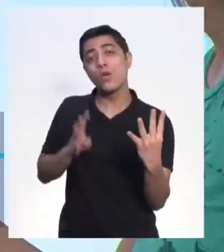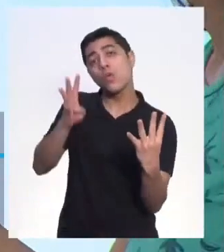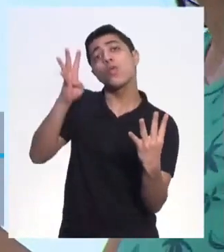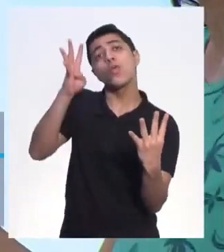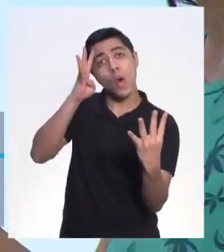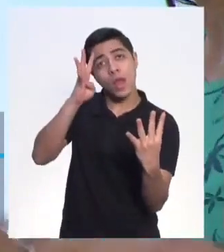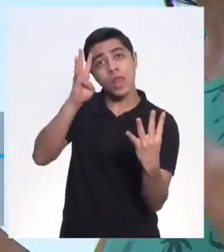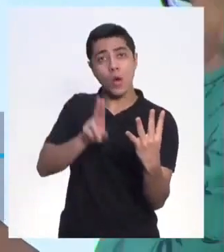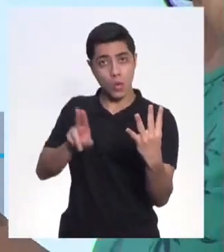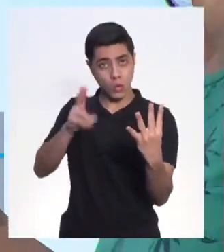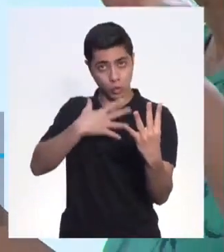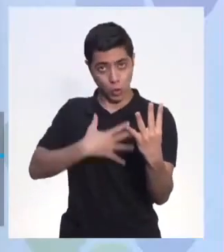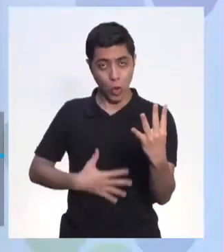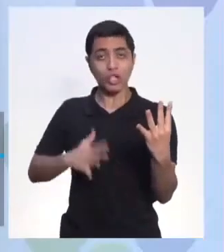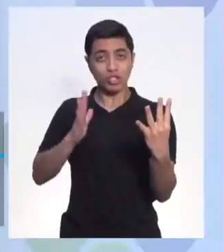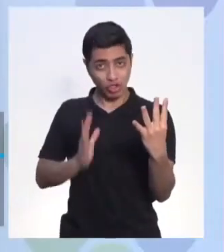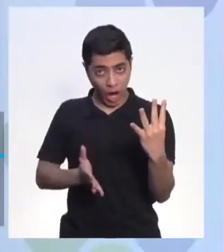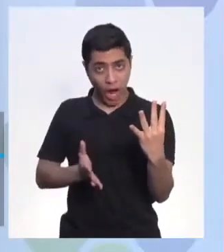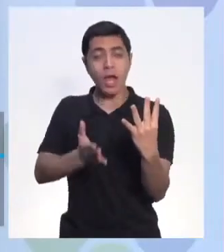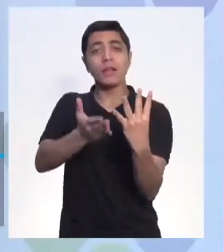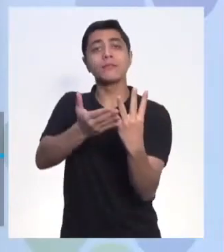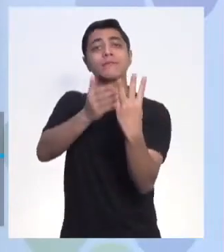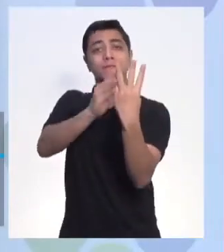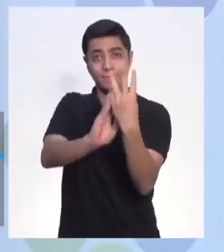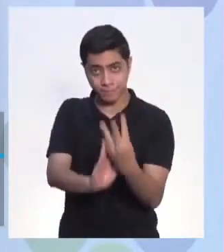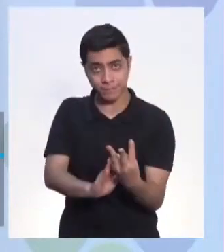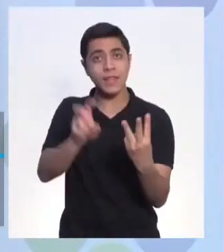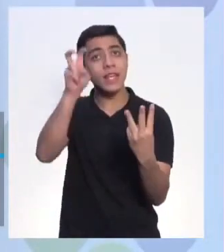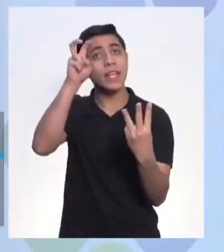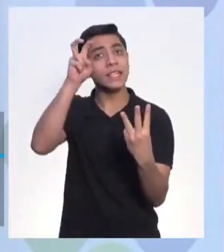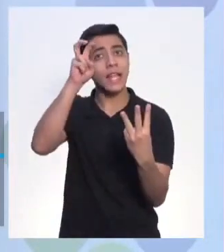quinta-feira, ela só vai ter 3 opções.